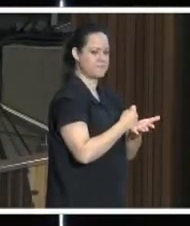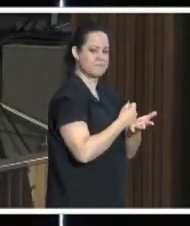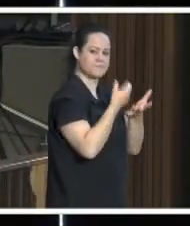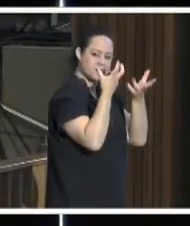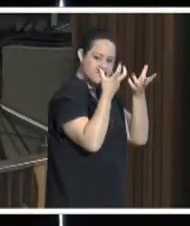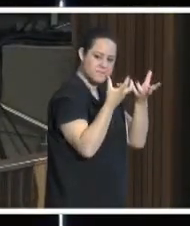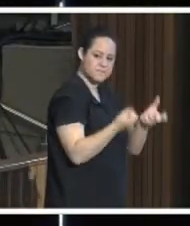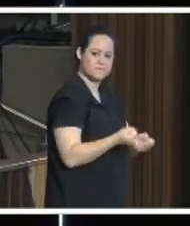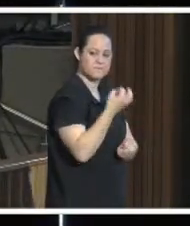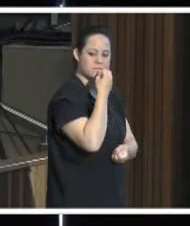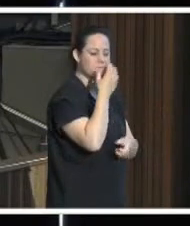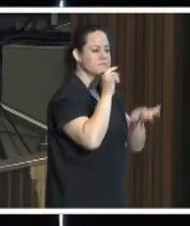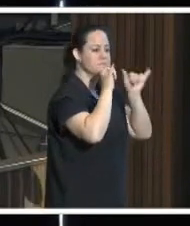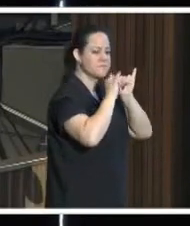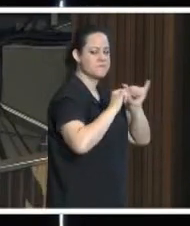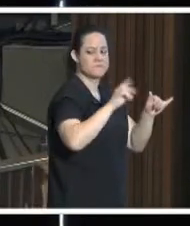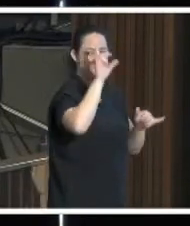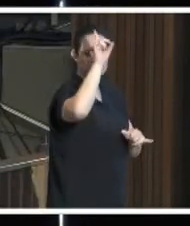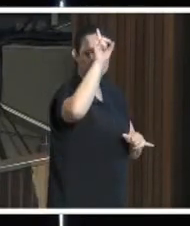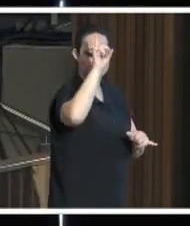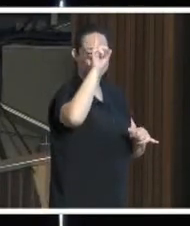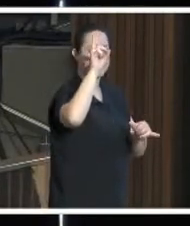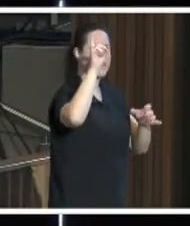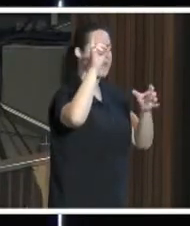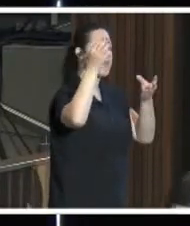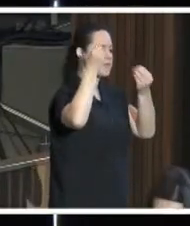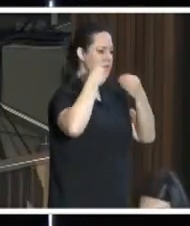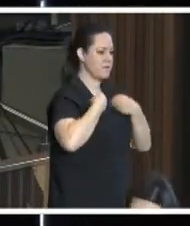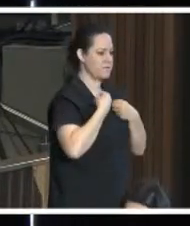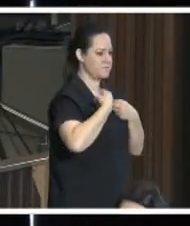recebendo a boa notícia que Ele deixou para nós.